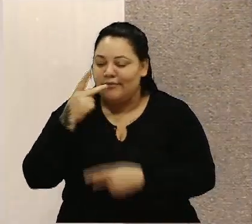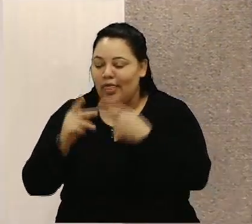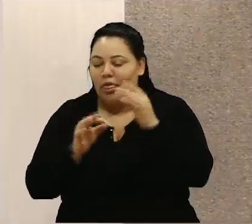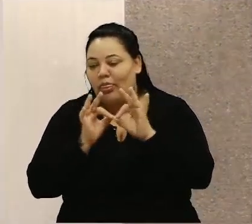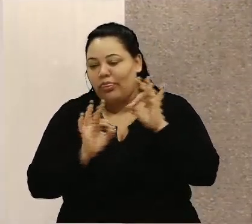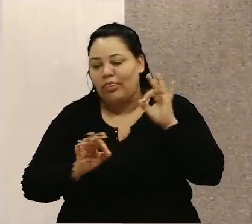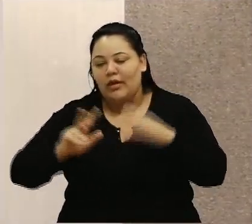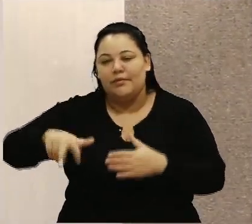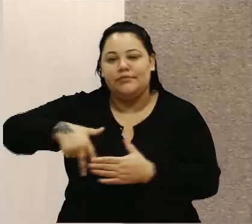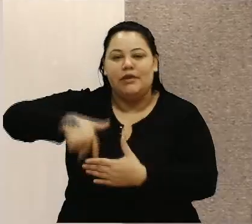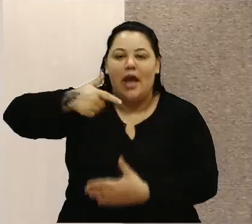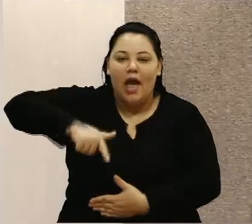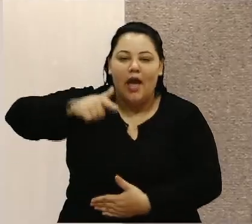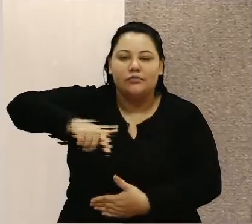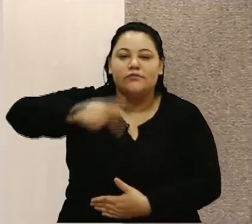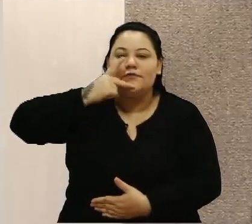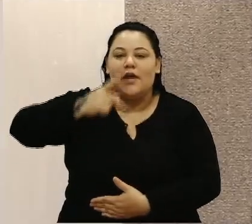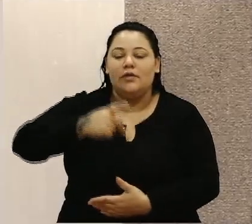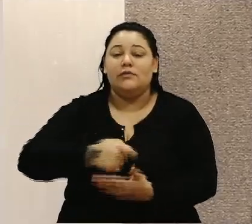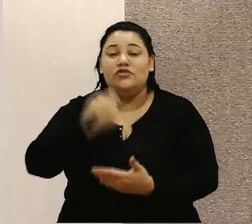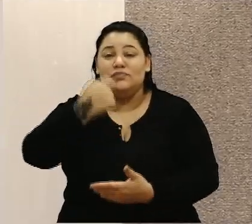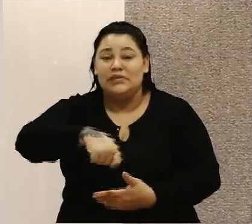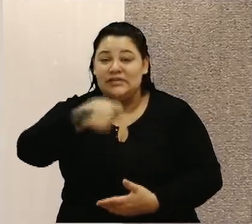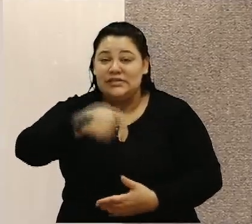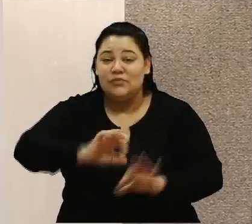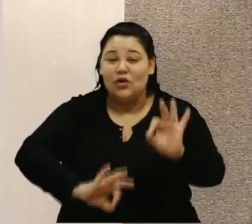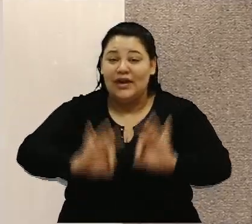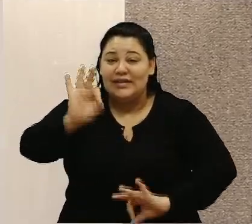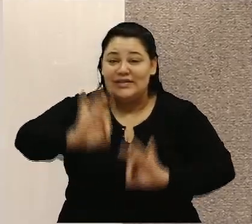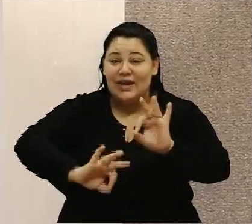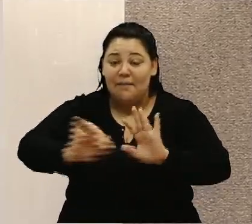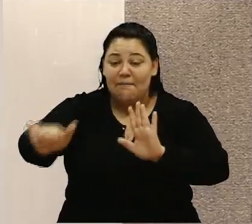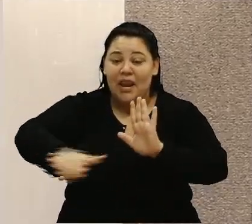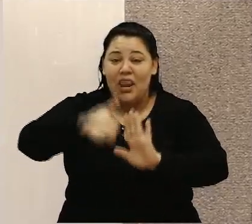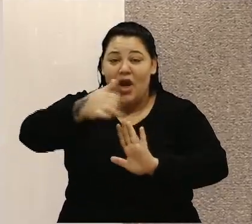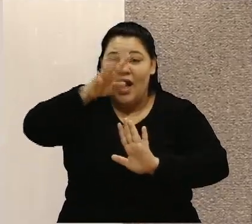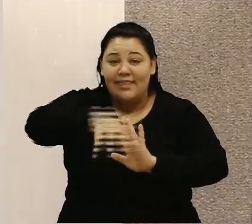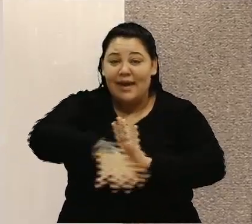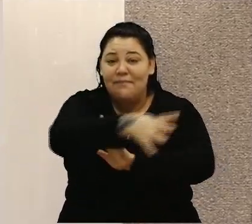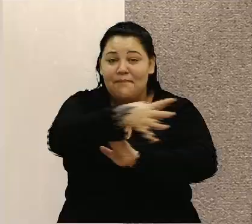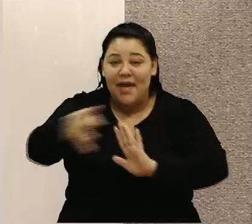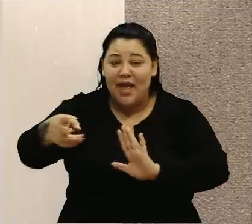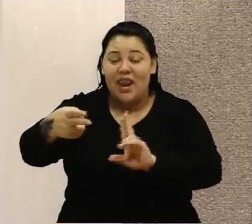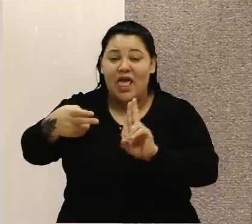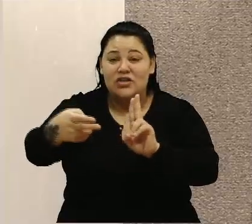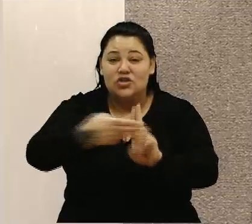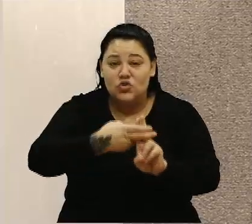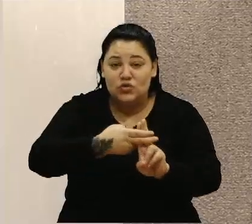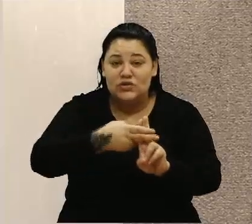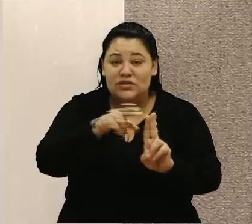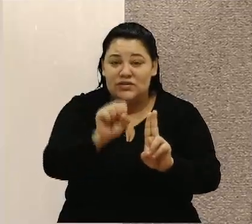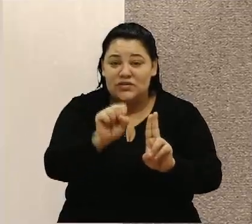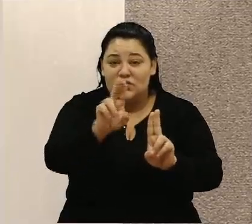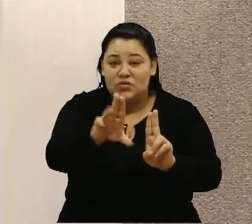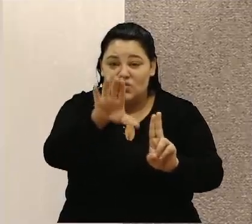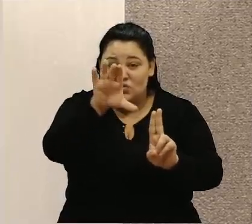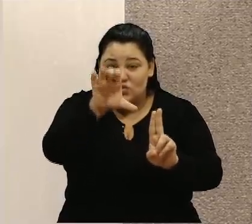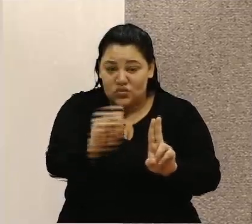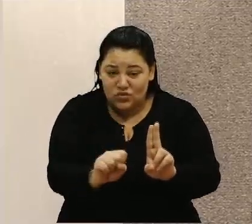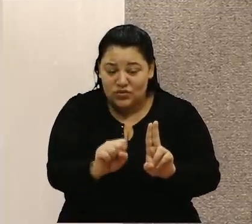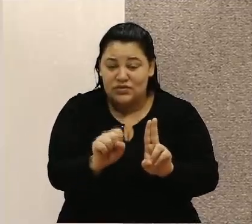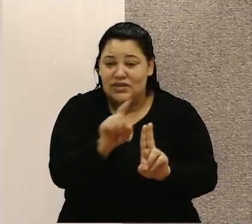repito, precisamos atualizar a tabela SUS. Estamos desde 2013 sem atualização de procedimentos,